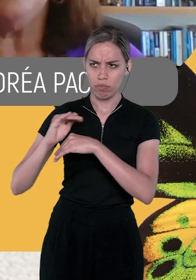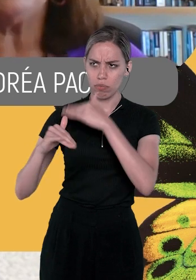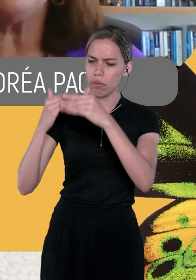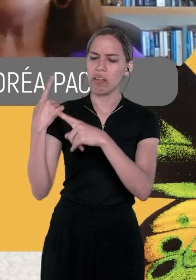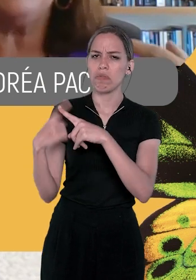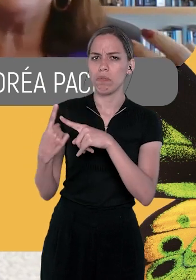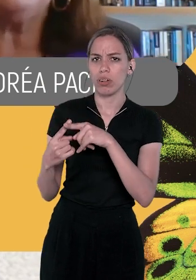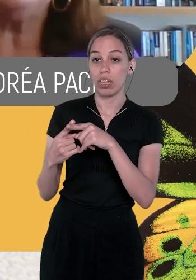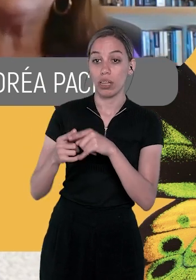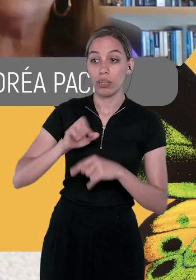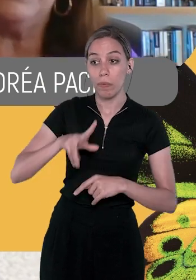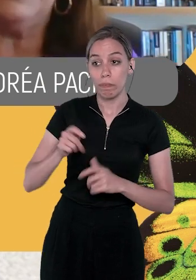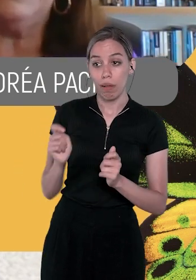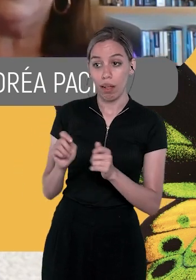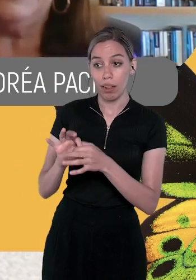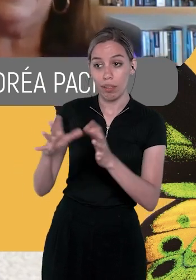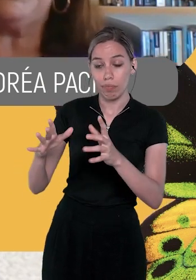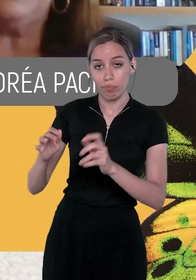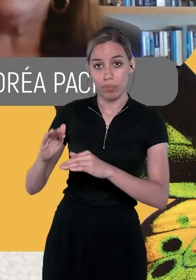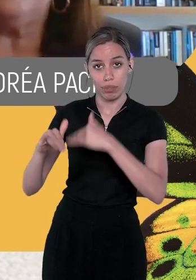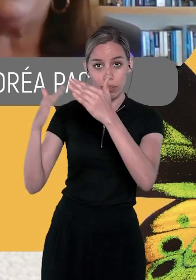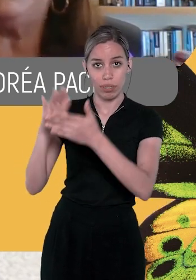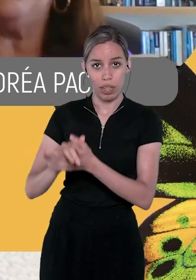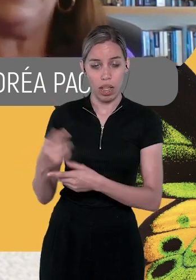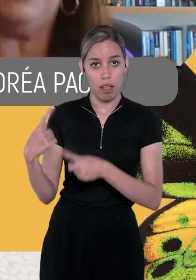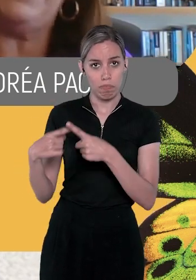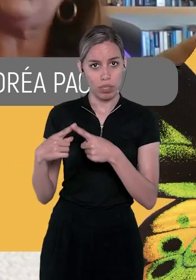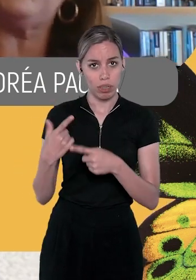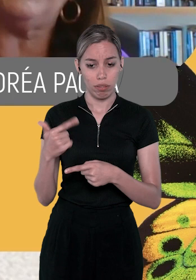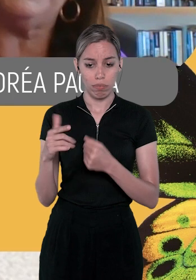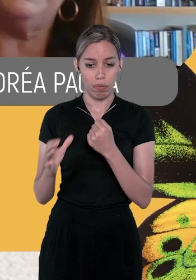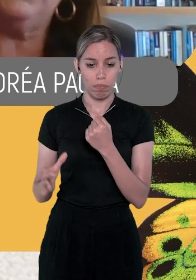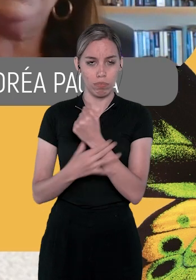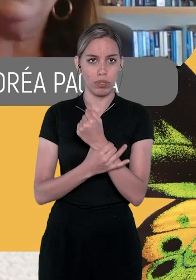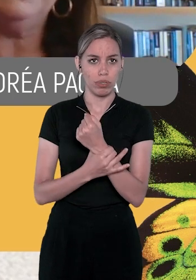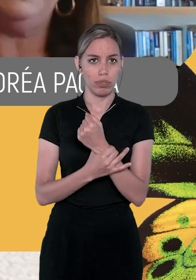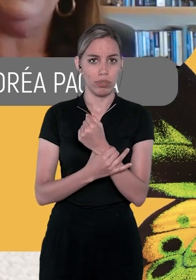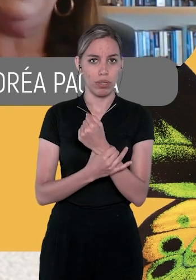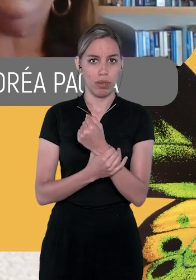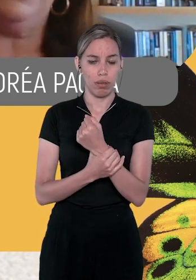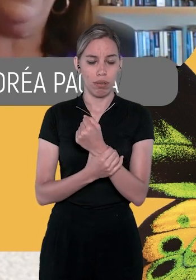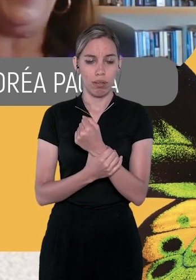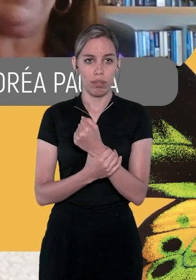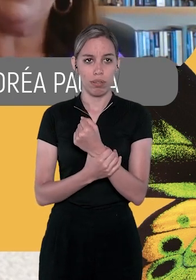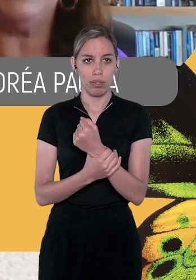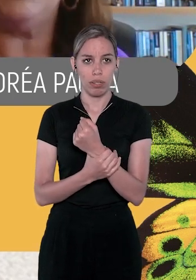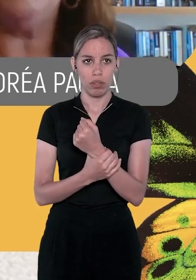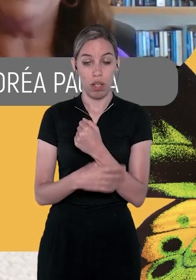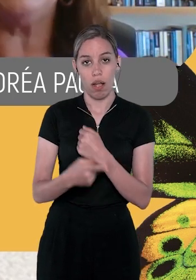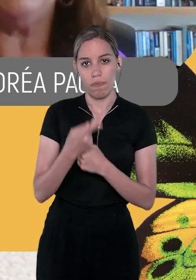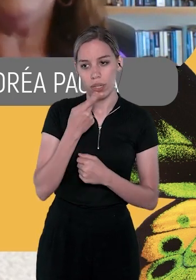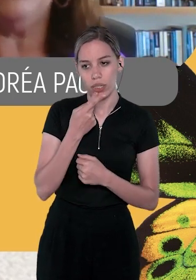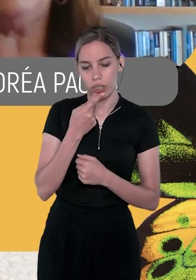crescer. Não é só pela proteção que tem, proteção patrimonial, e aí a gente está falando da